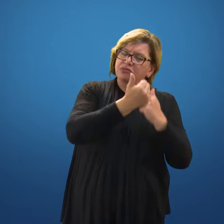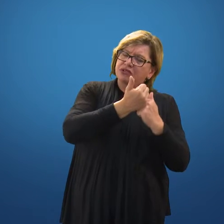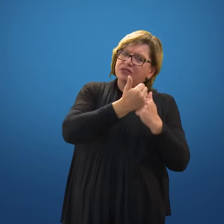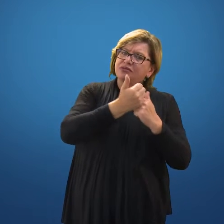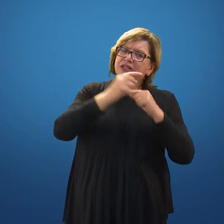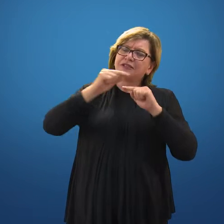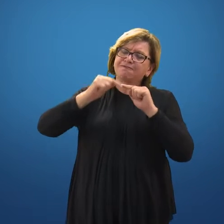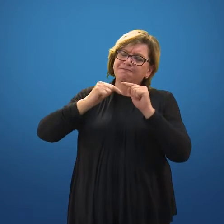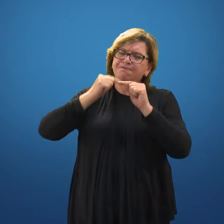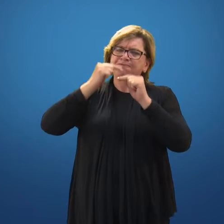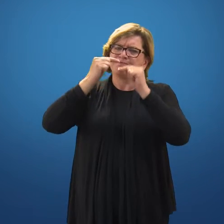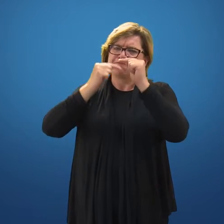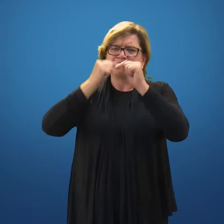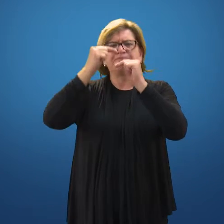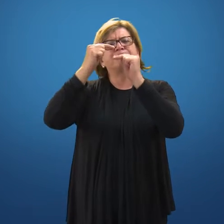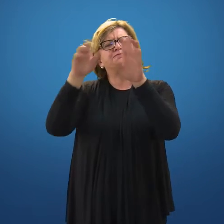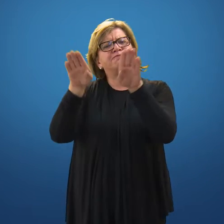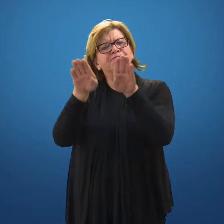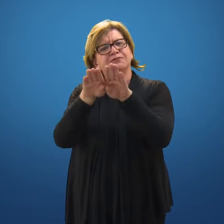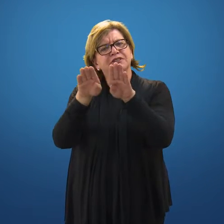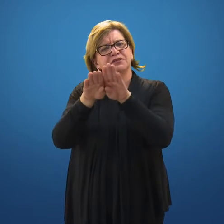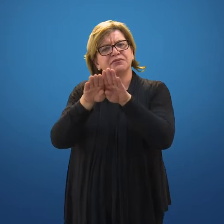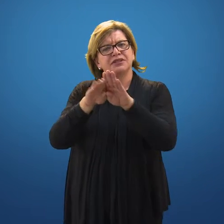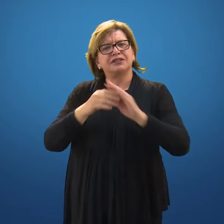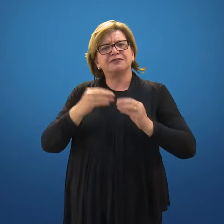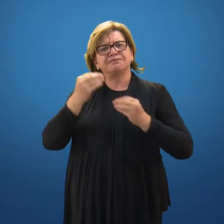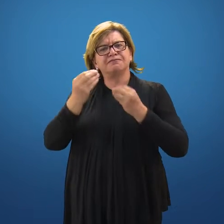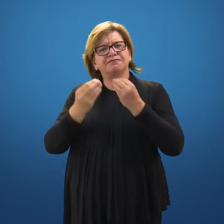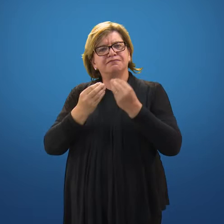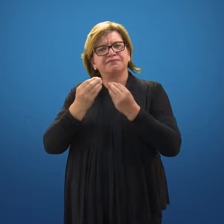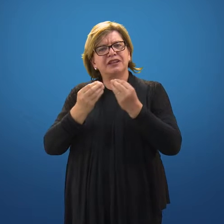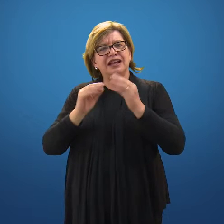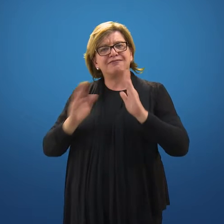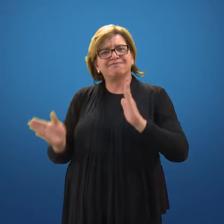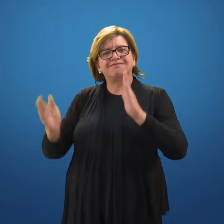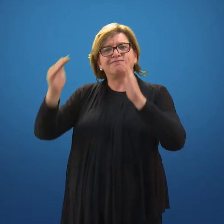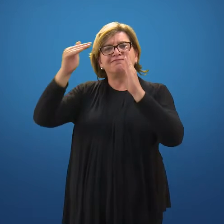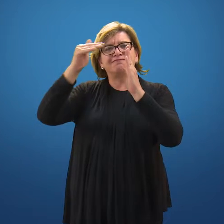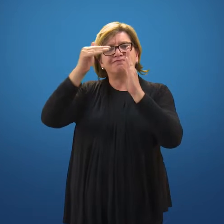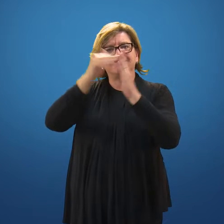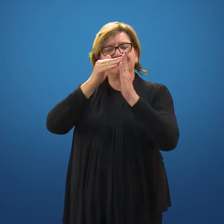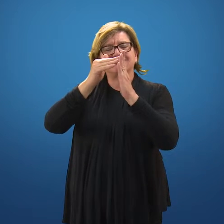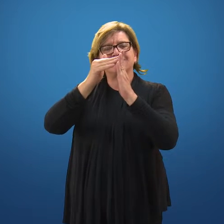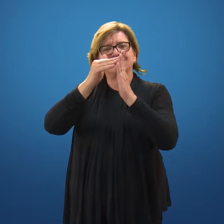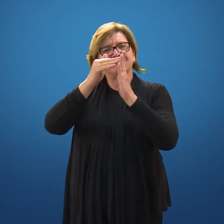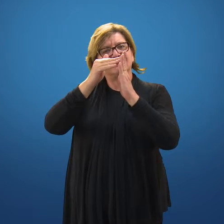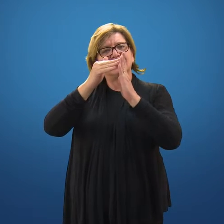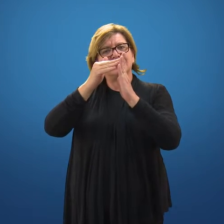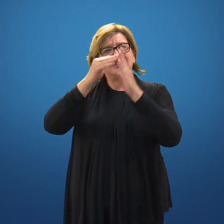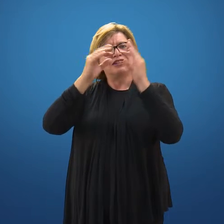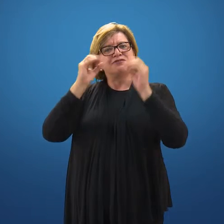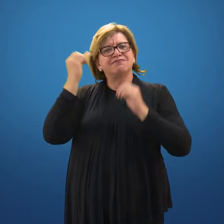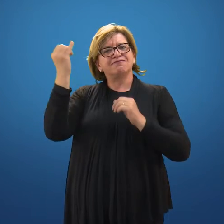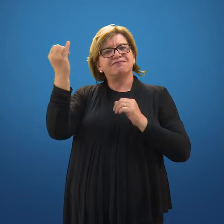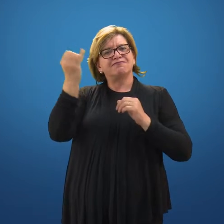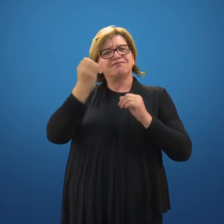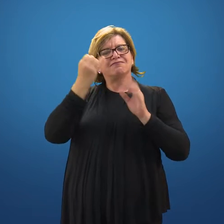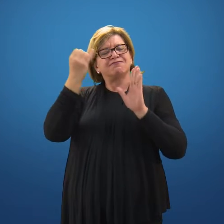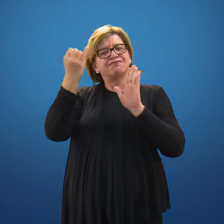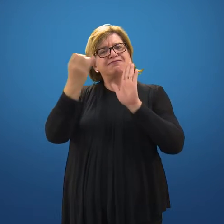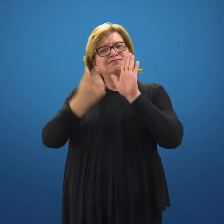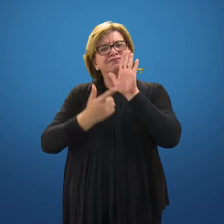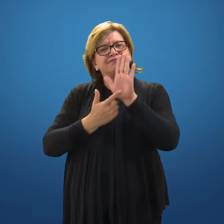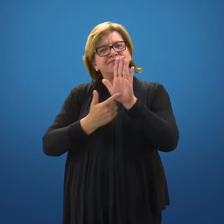desenvolvendo também, né, de uma forma negativa aquele sistema, até chegar a um ponto aqui crucial, onde